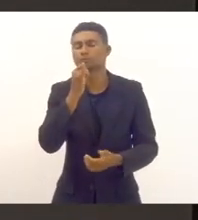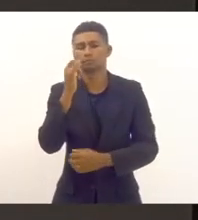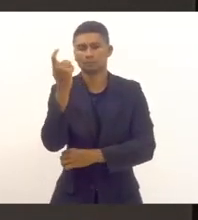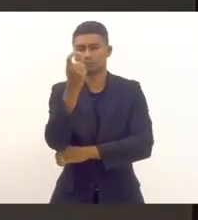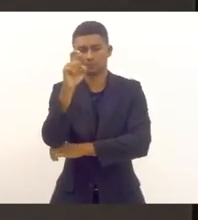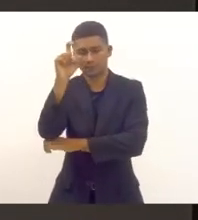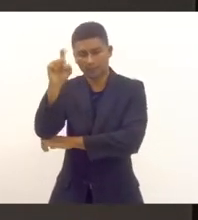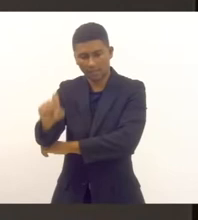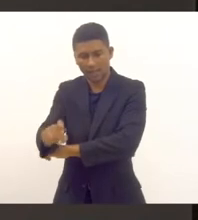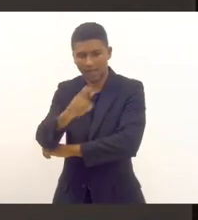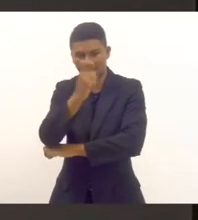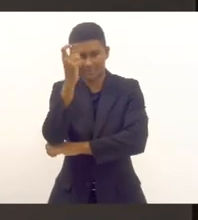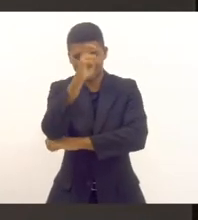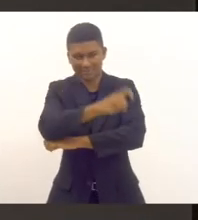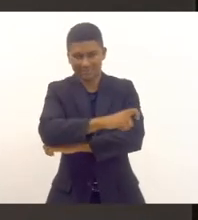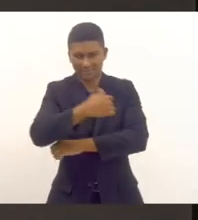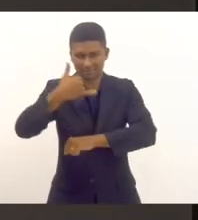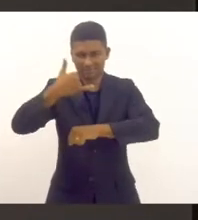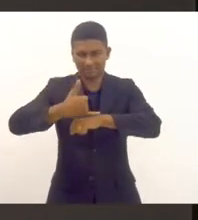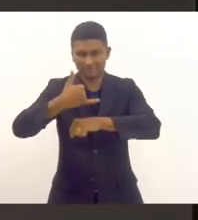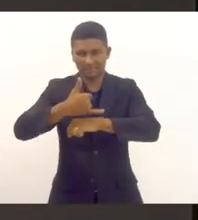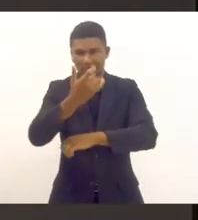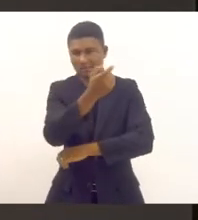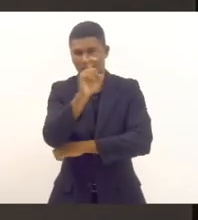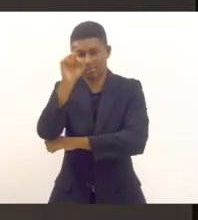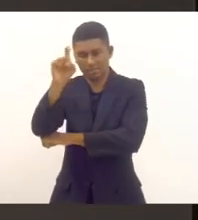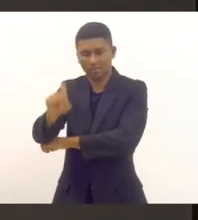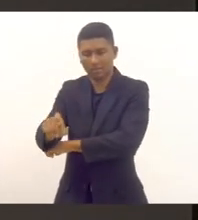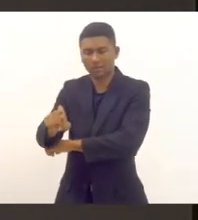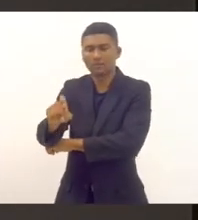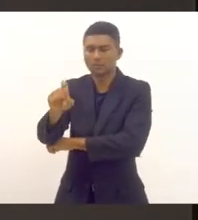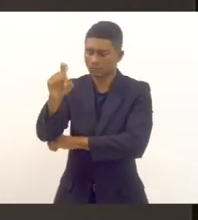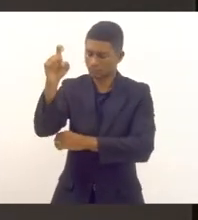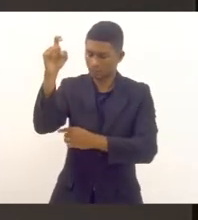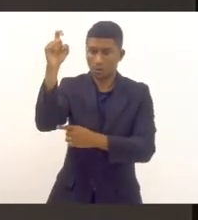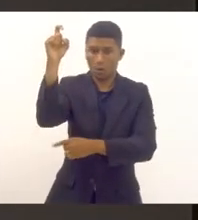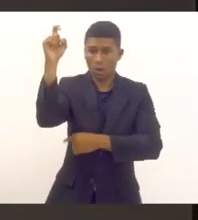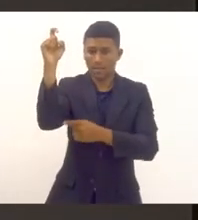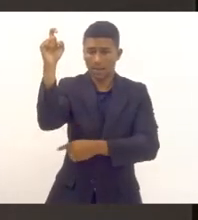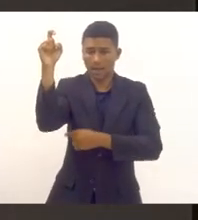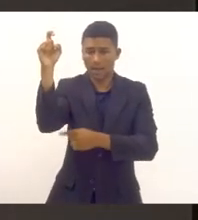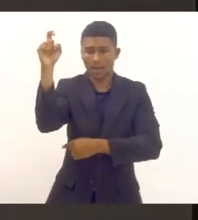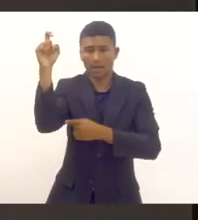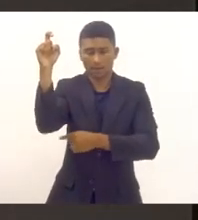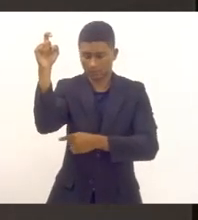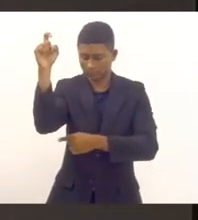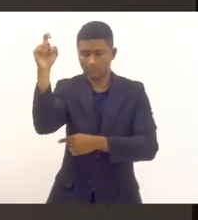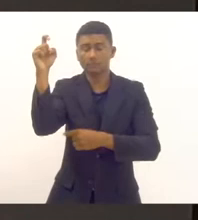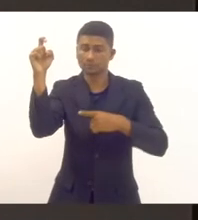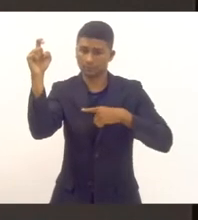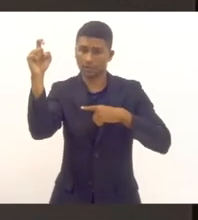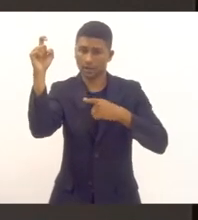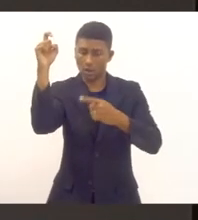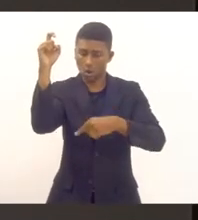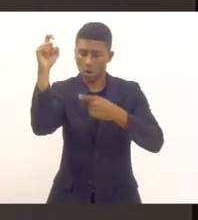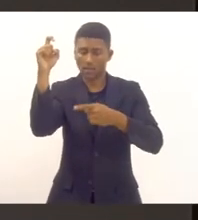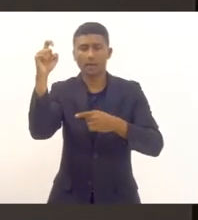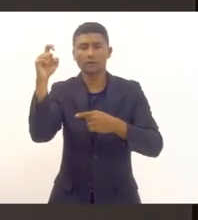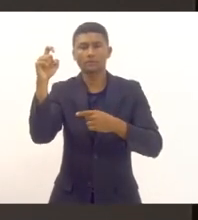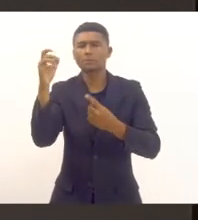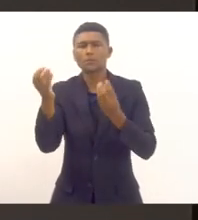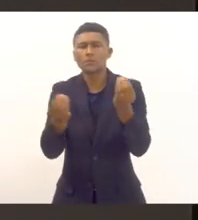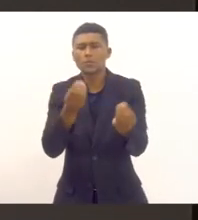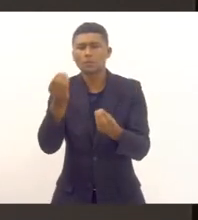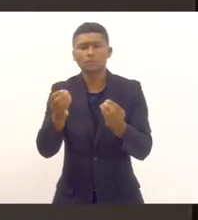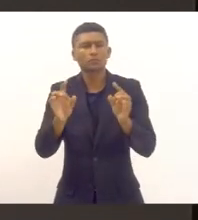né, ele na verdade, ele é sobre roda, ele é rodoviário, mas ele é usado, usa as rodovias só para fazer um